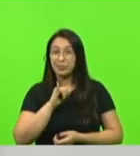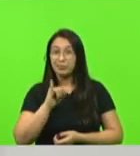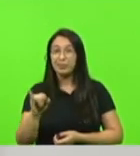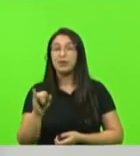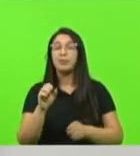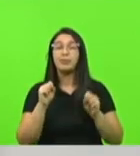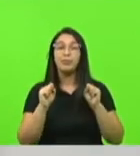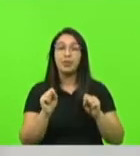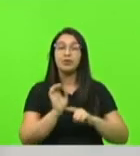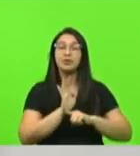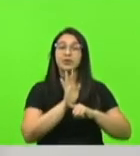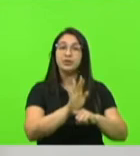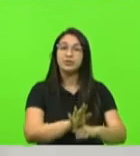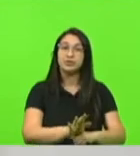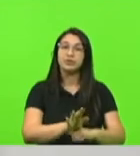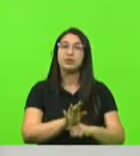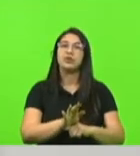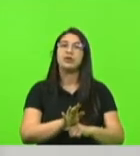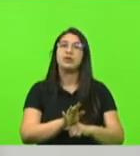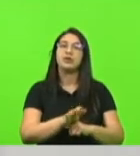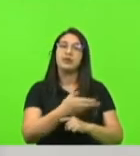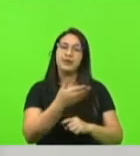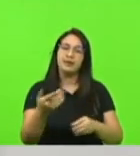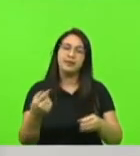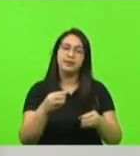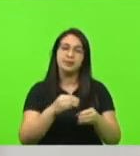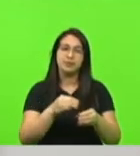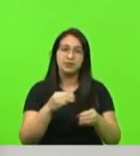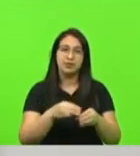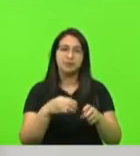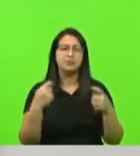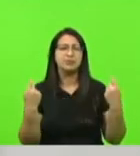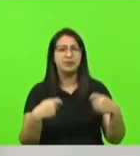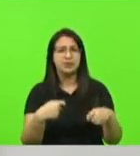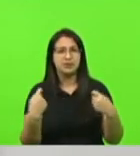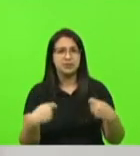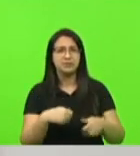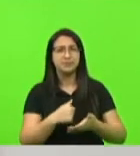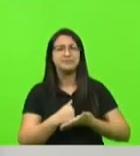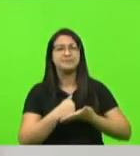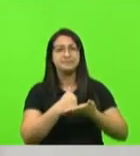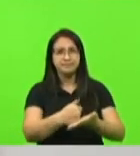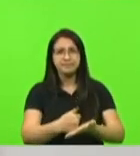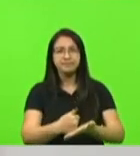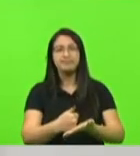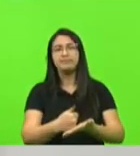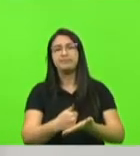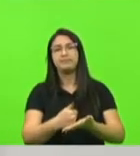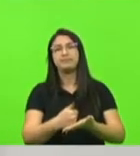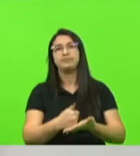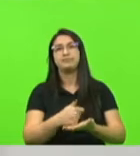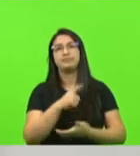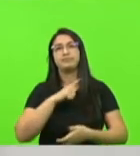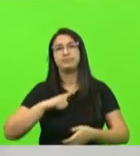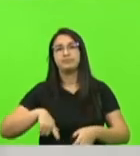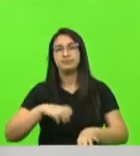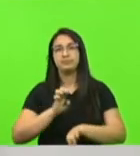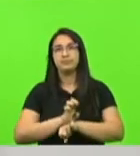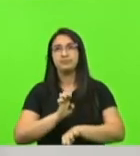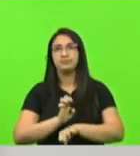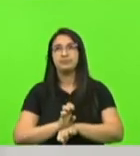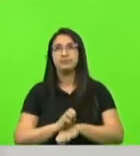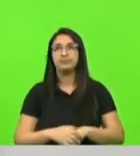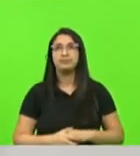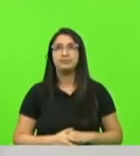beneficiar essas pequenas cidades que tanto precisam do apoio da mão amiga do governo do estado. Um minuto, deputado.